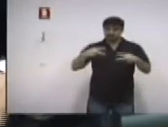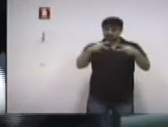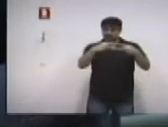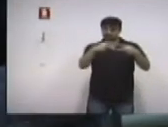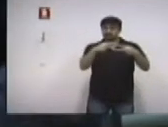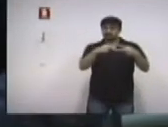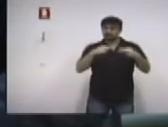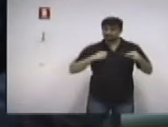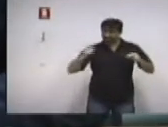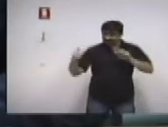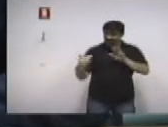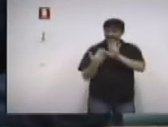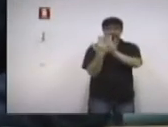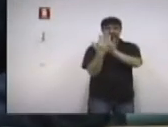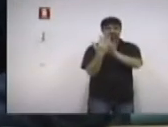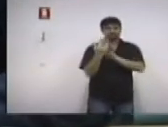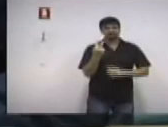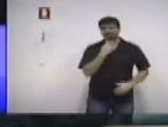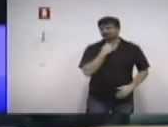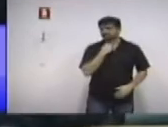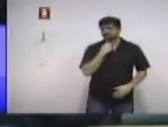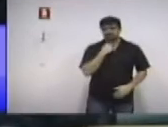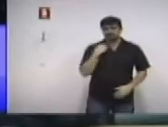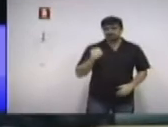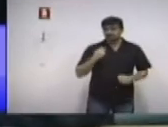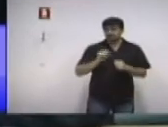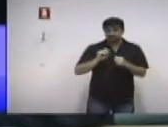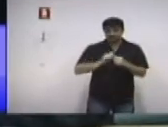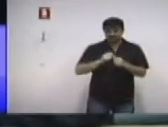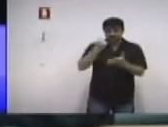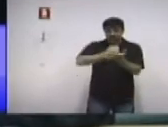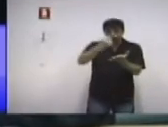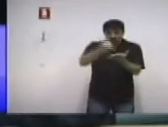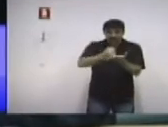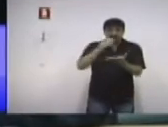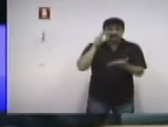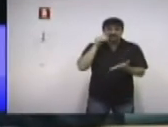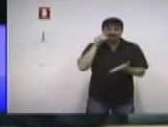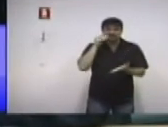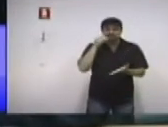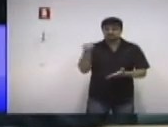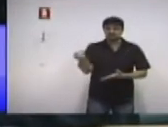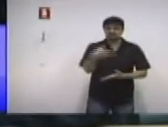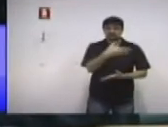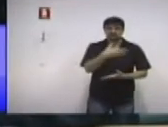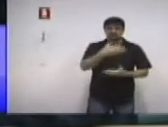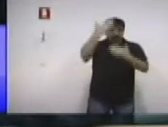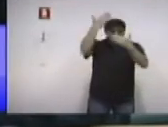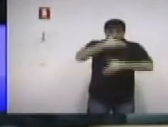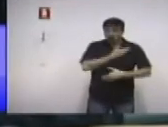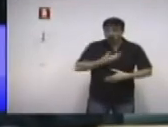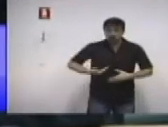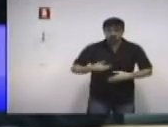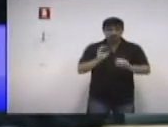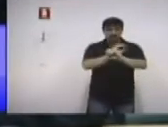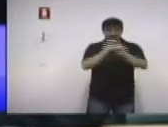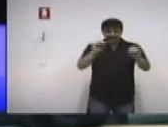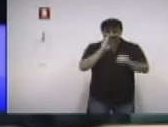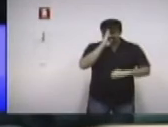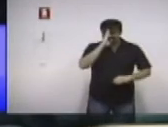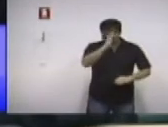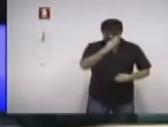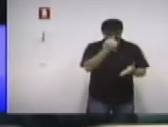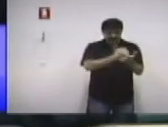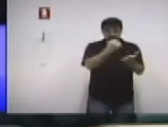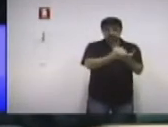município enfrenta não permite o aumento dessa estrutura da transformação de uma